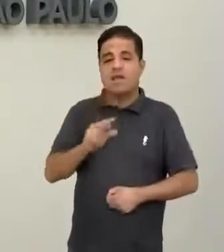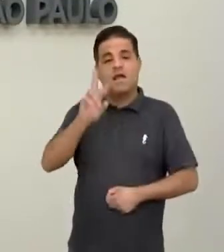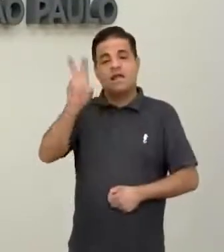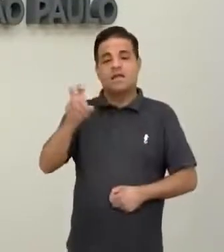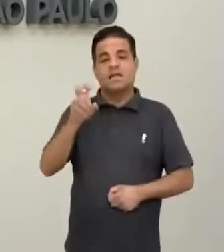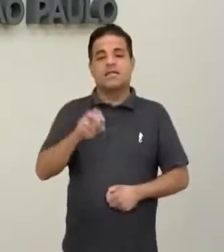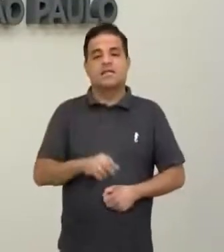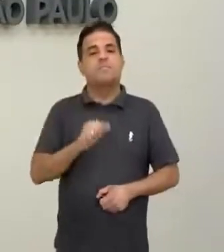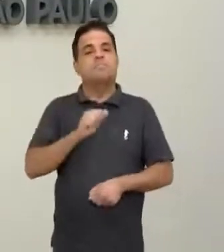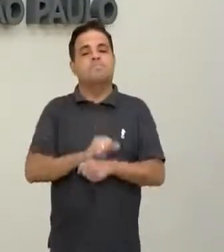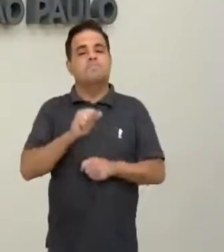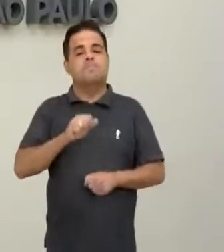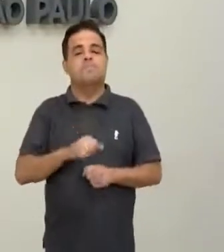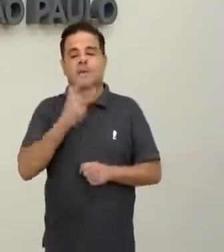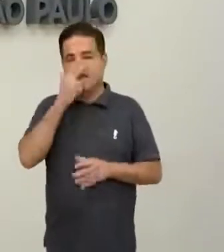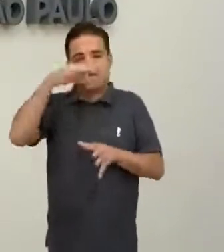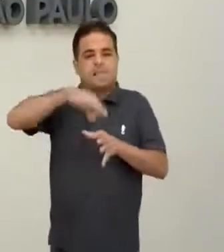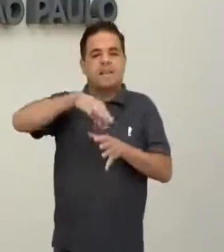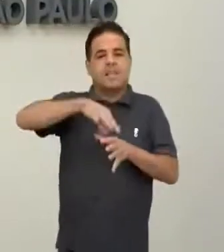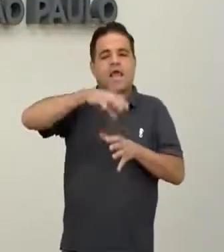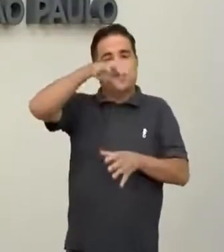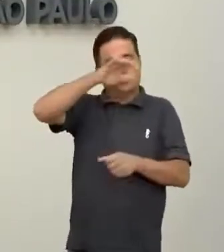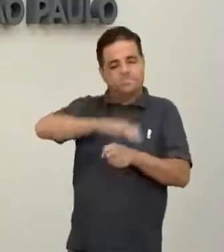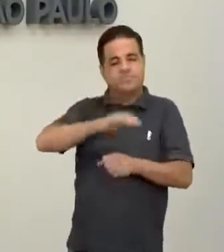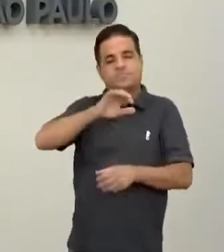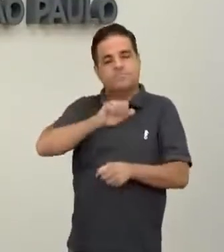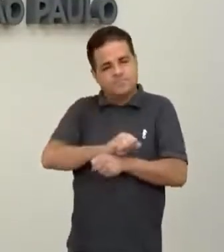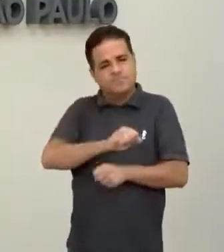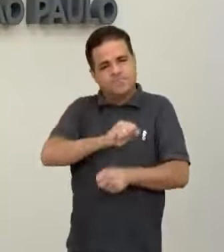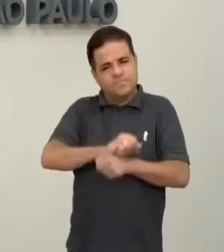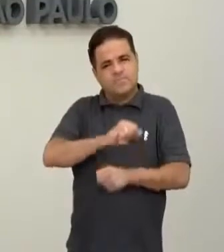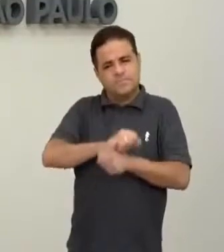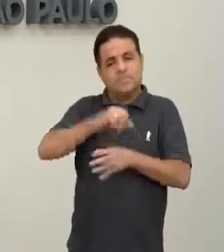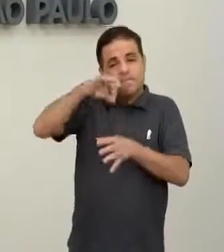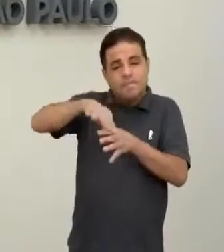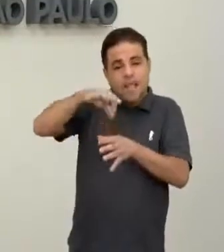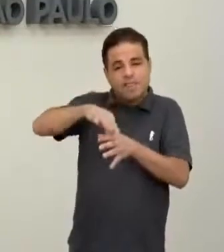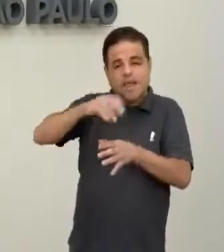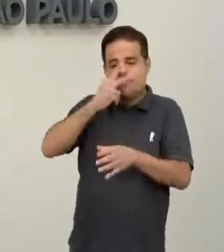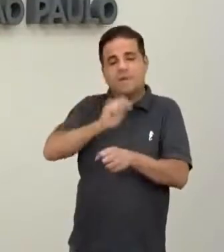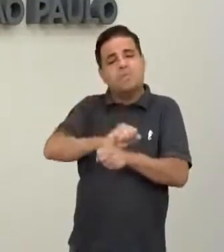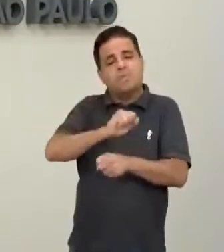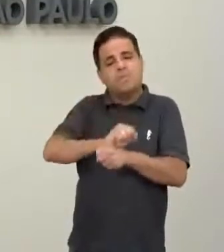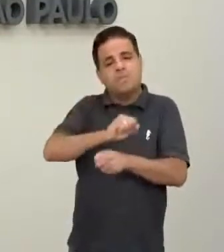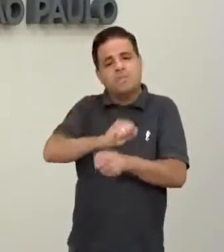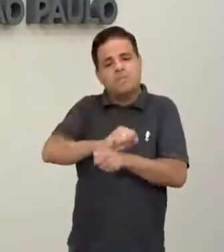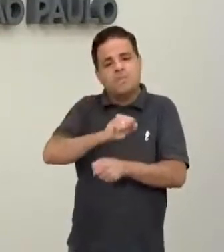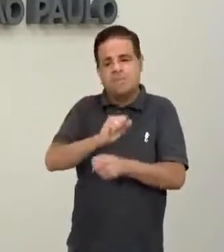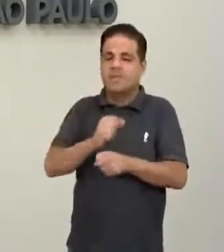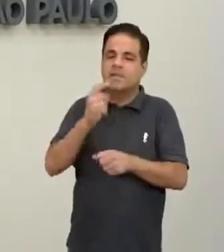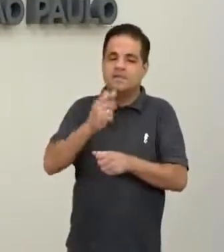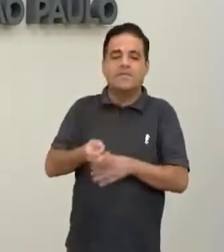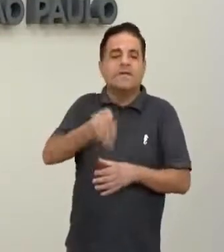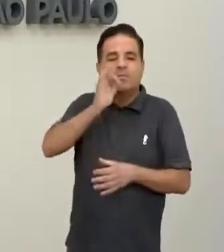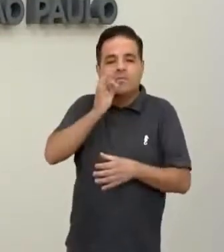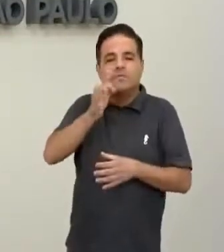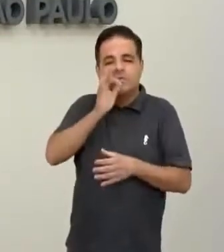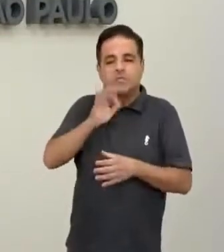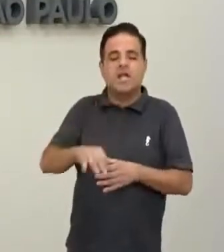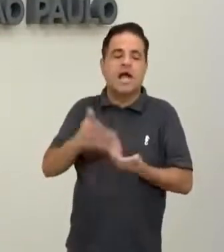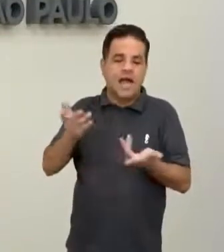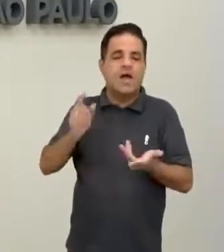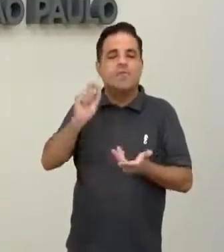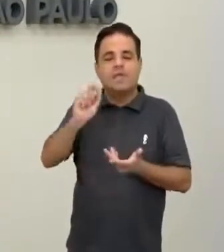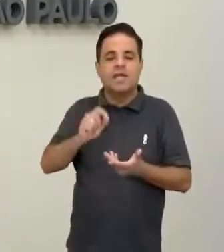expressão plantado, né? Me deixou plantado, aqui plantado. Né? Ou seja, te deixou esperando por muito tempo, você tomou chá de cadeira. Então todos vocês já tomaram